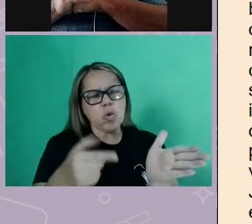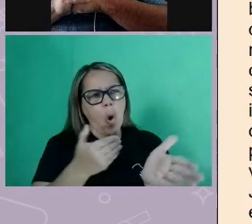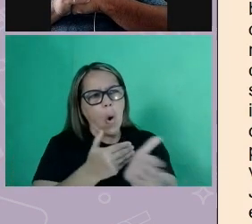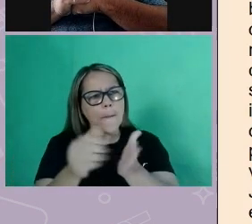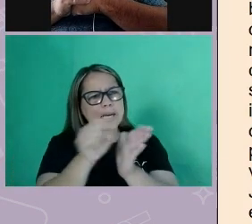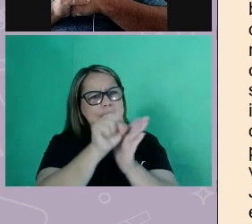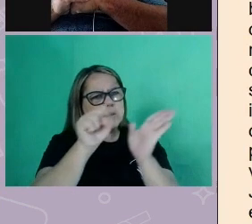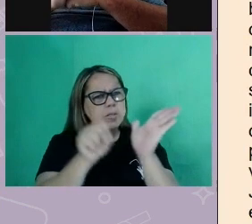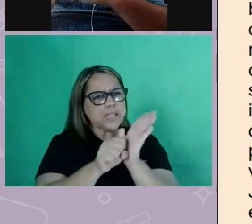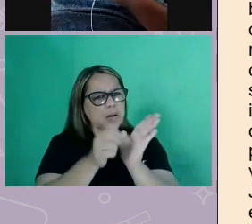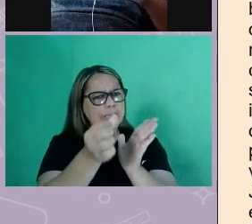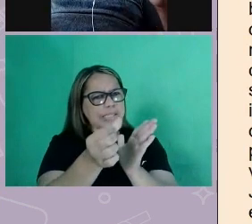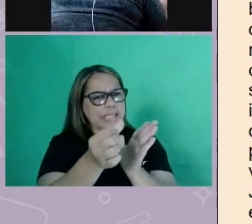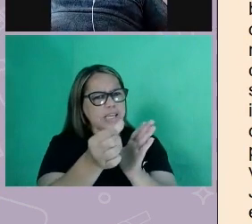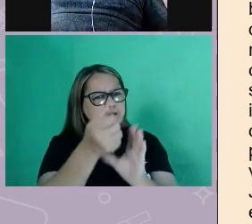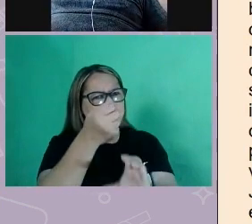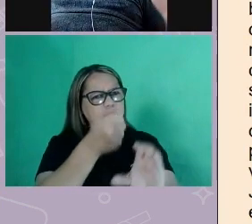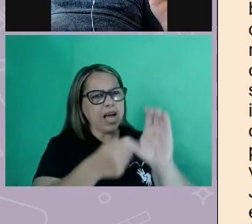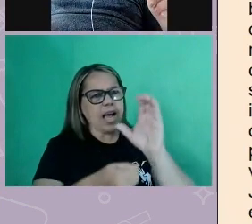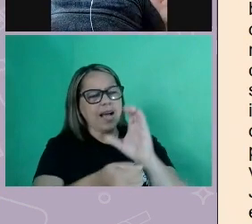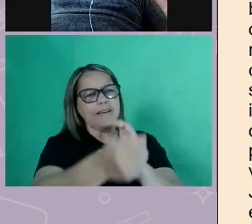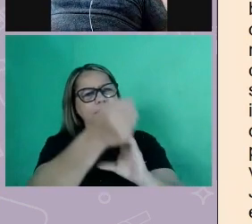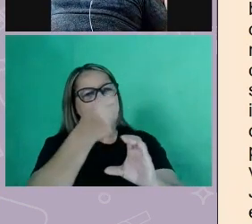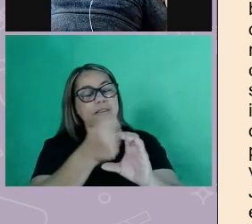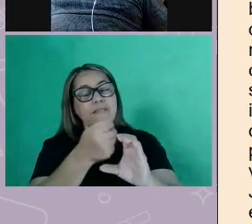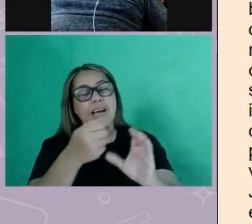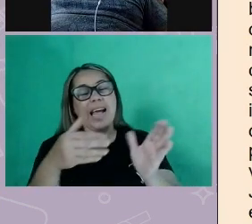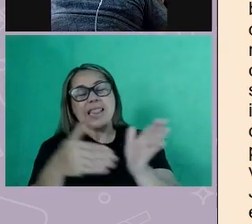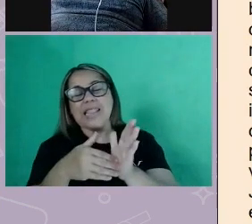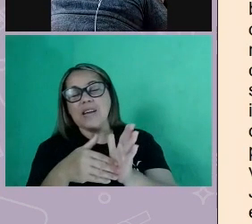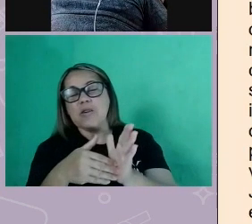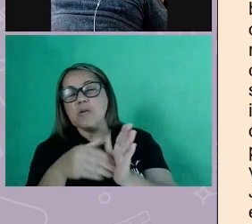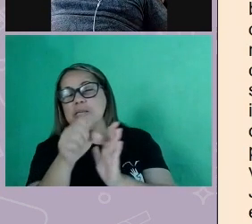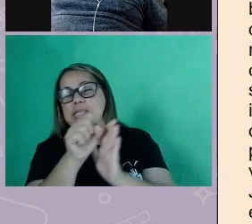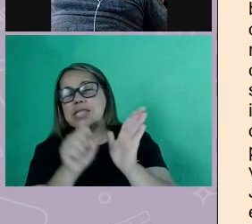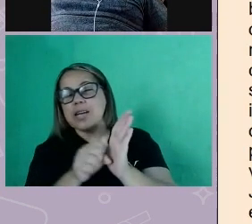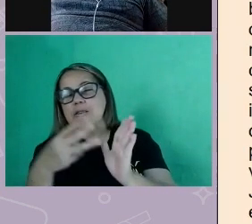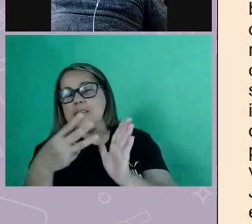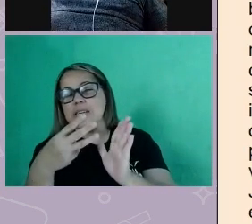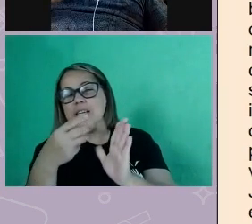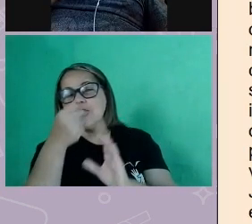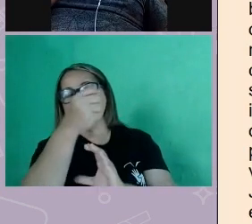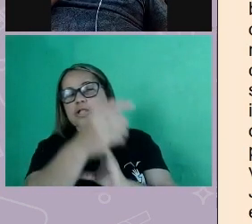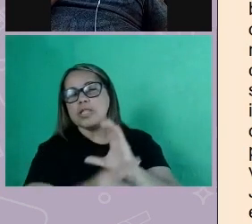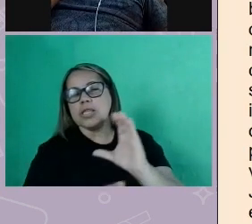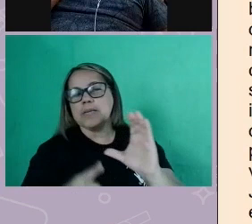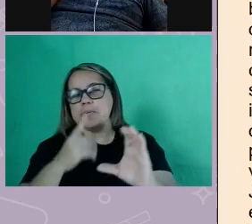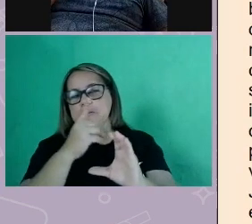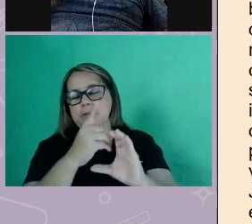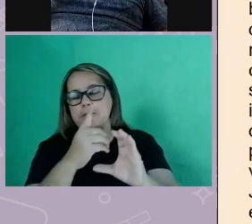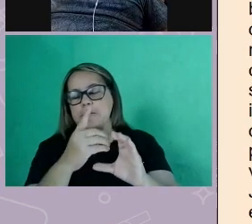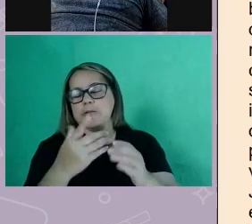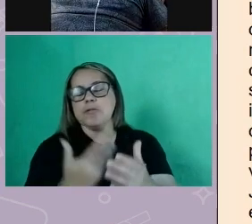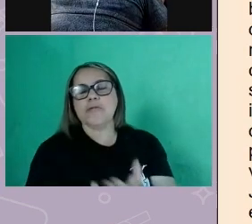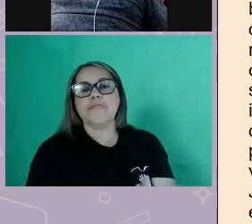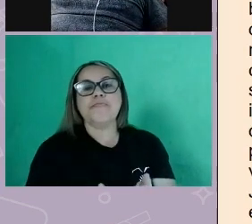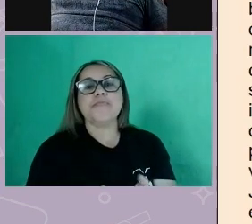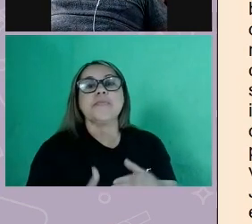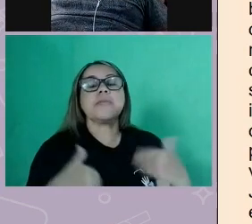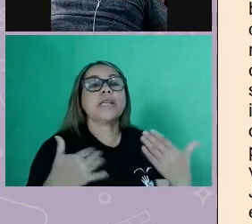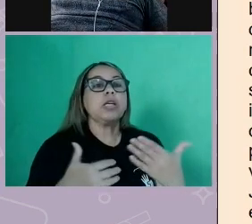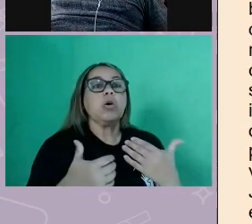6 antes de Cristo e se estende até o século 3 depois de Cristo os primeiros